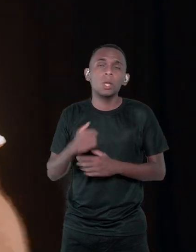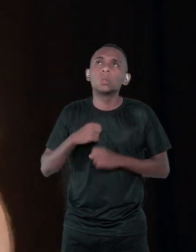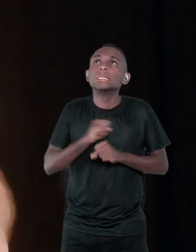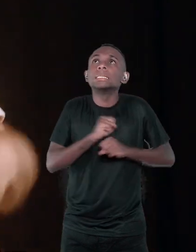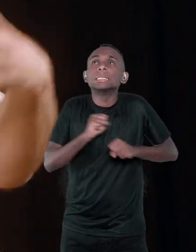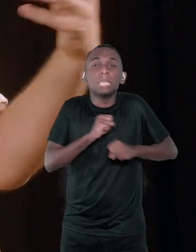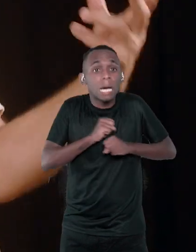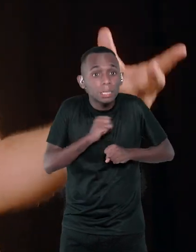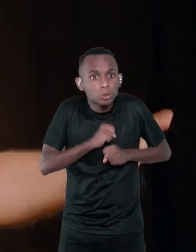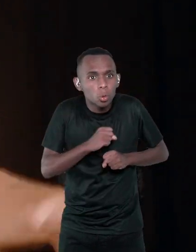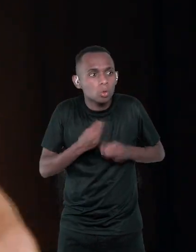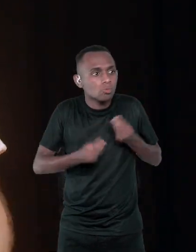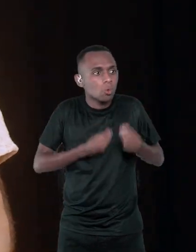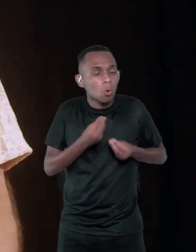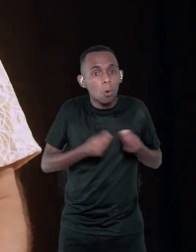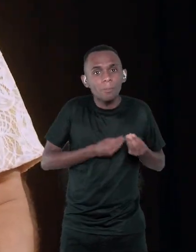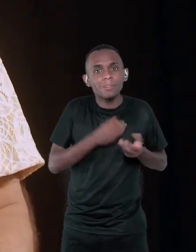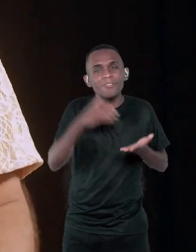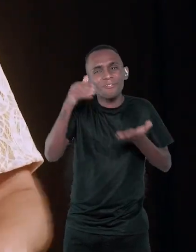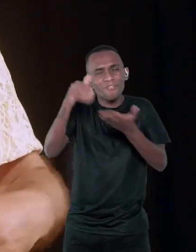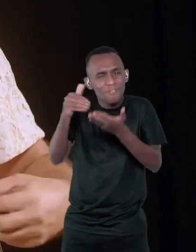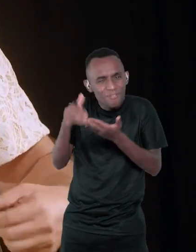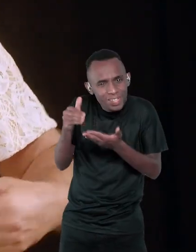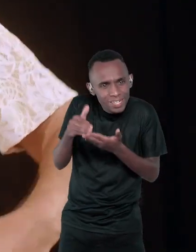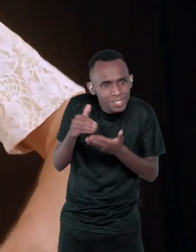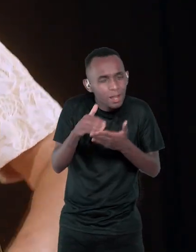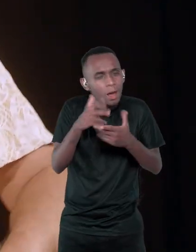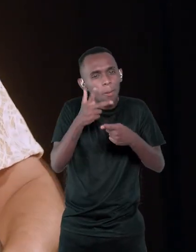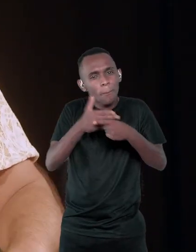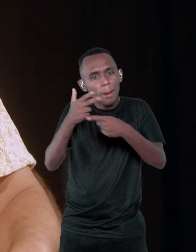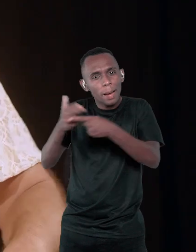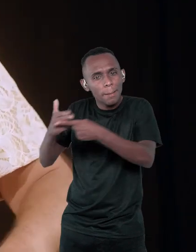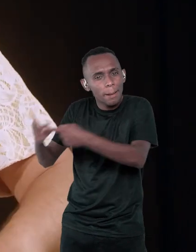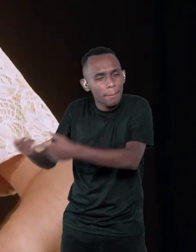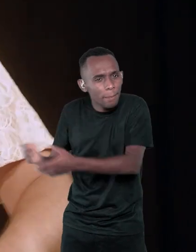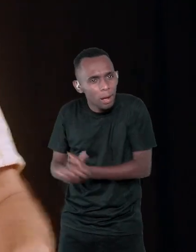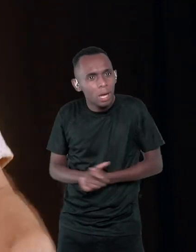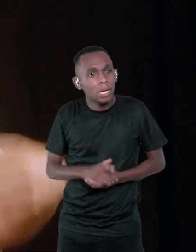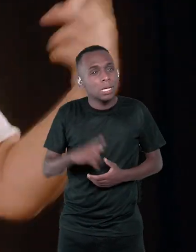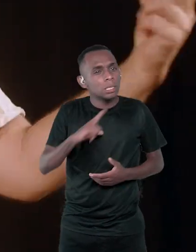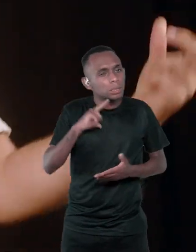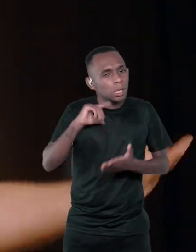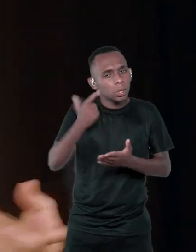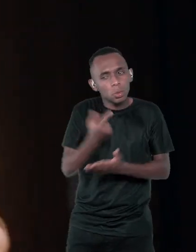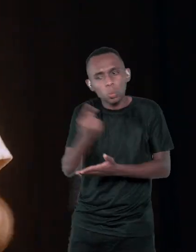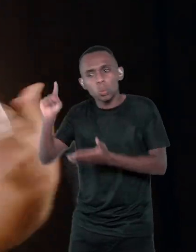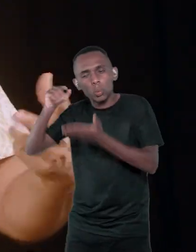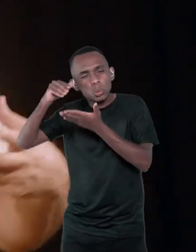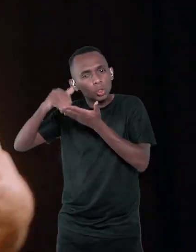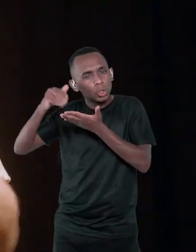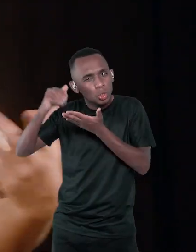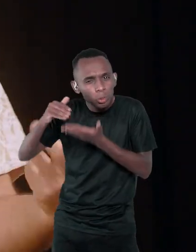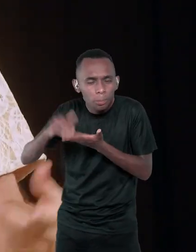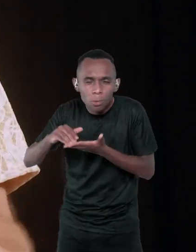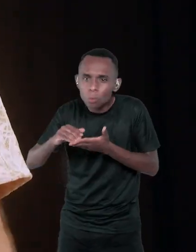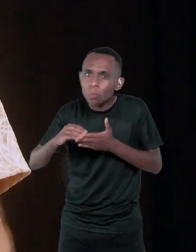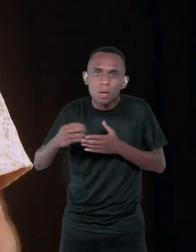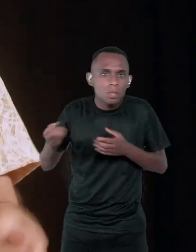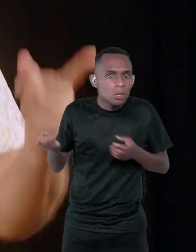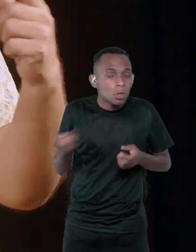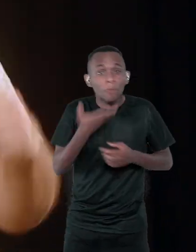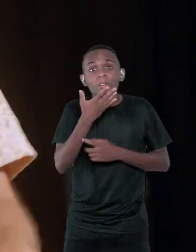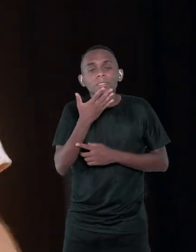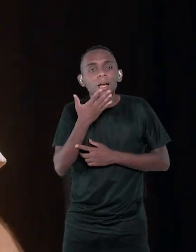quando tem esse final de temporada. Né? Tem um twist maravilhoso na última temporada dessa série que eu gosto